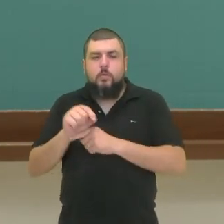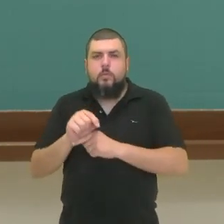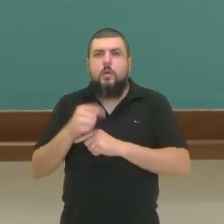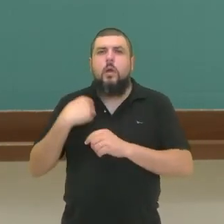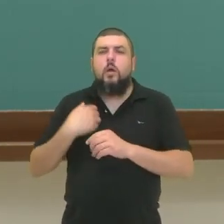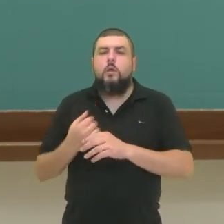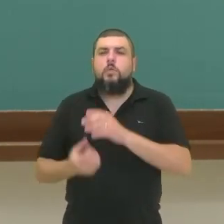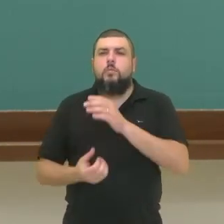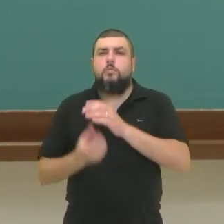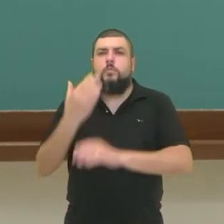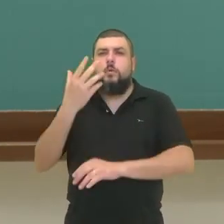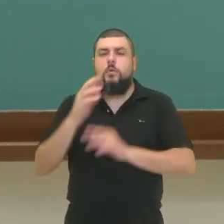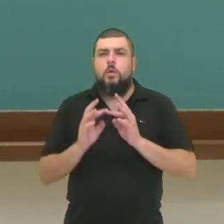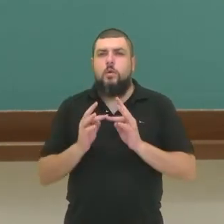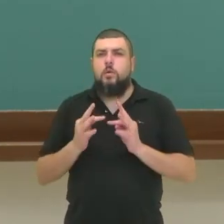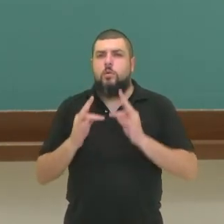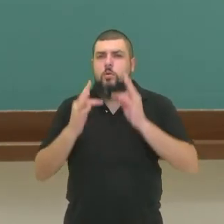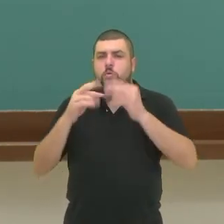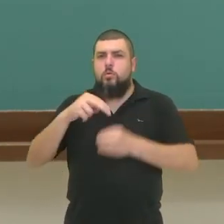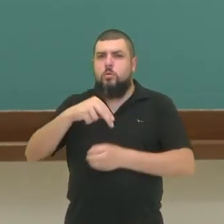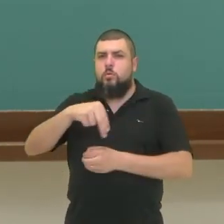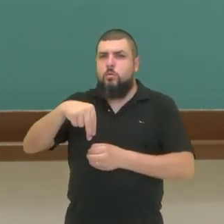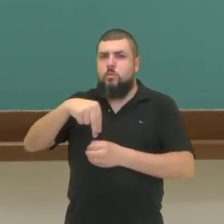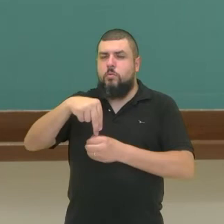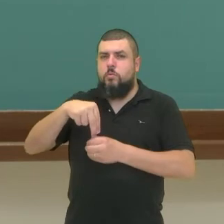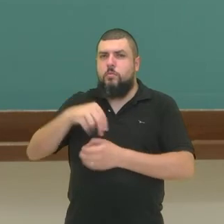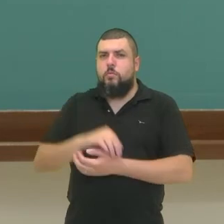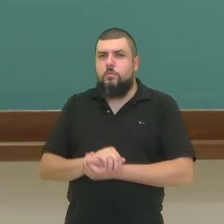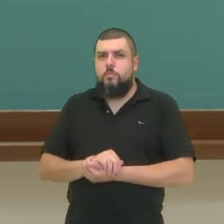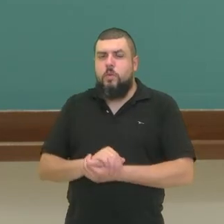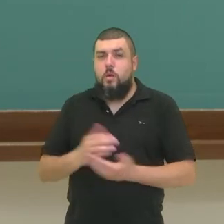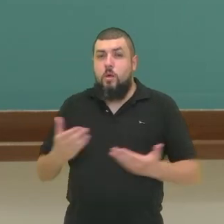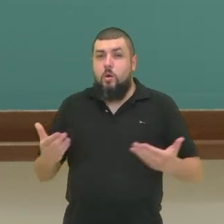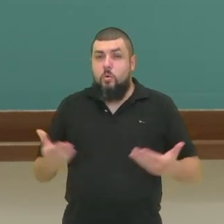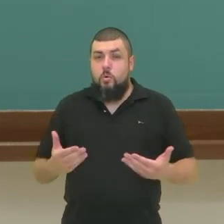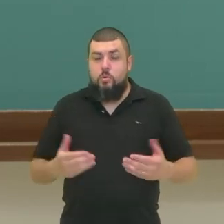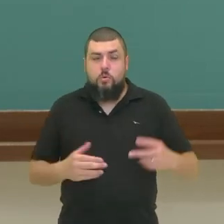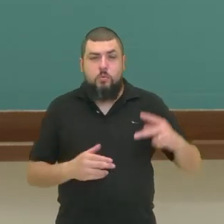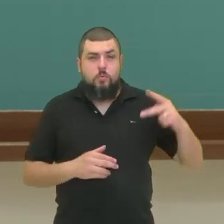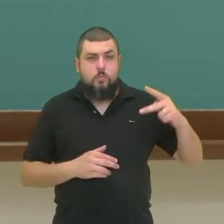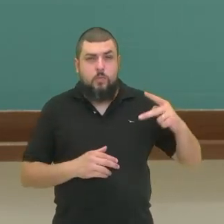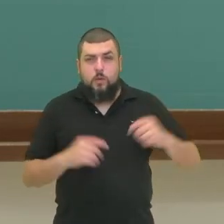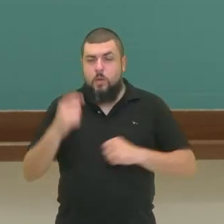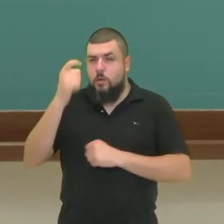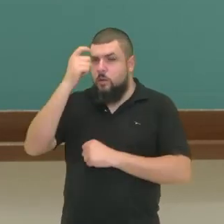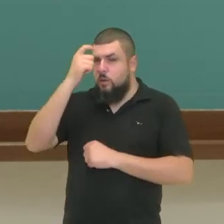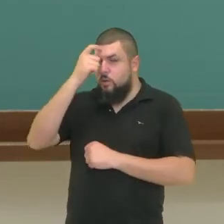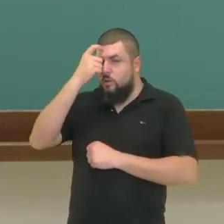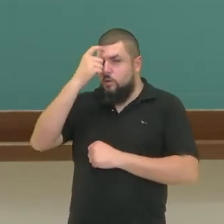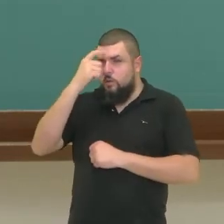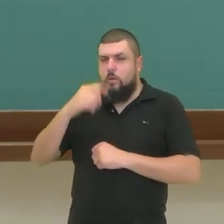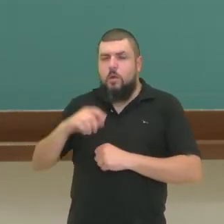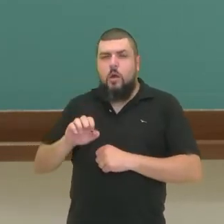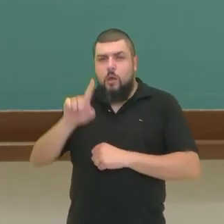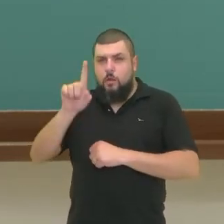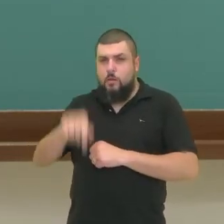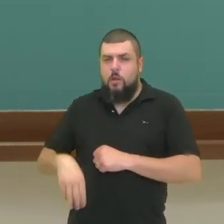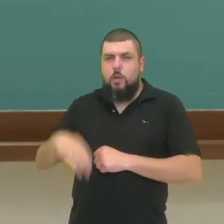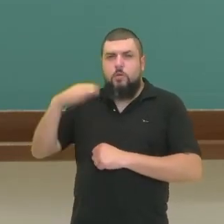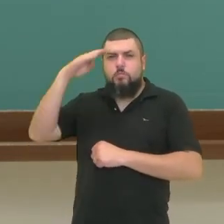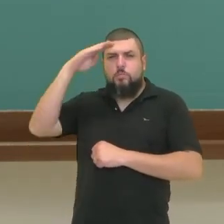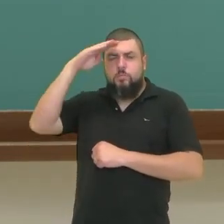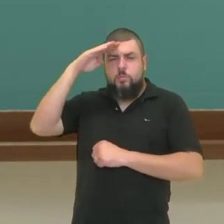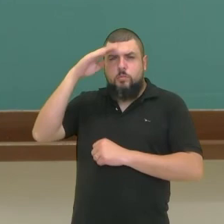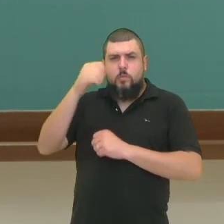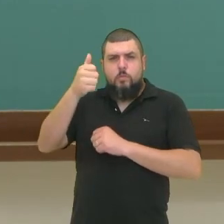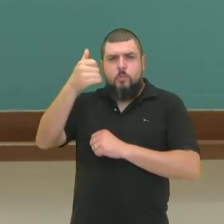tecnologia nuclear. Hoje, Paquistão e Índia estão entre as 10 maiores potências militares do mundo. Os 2